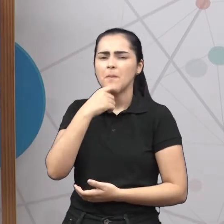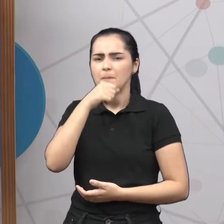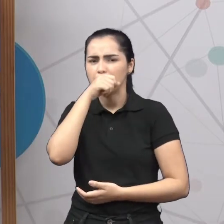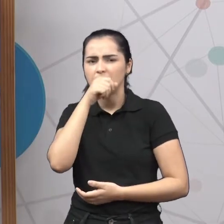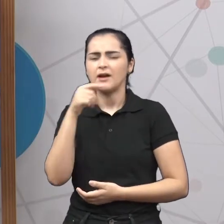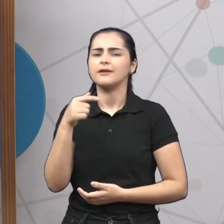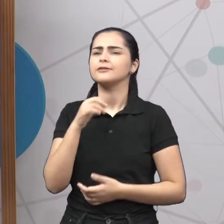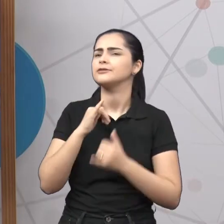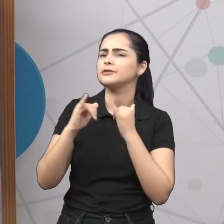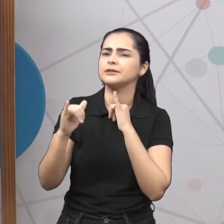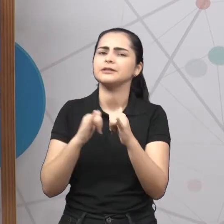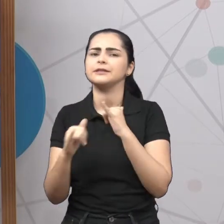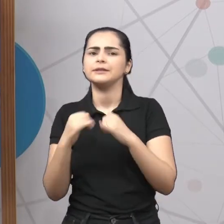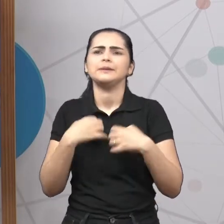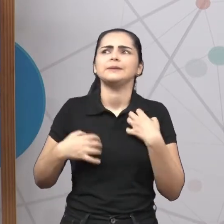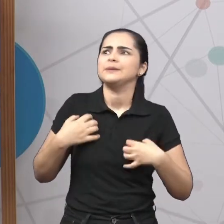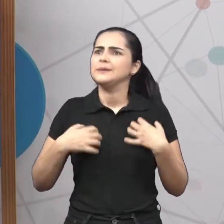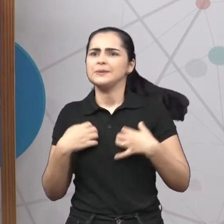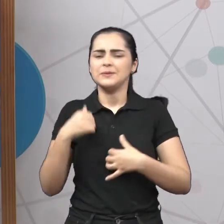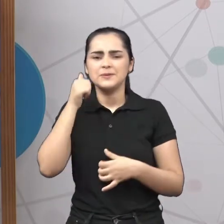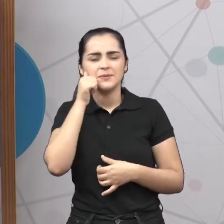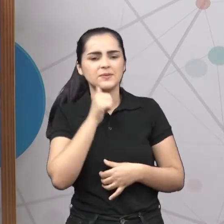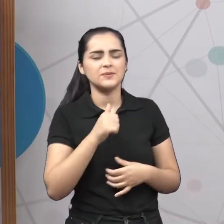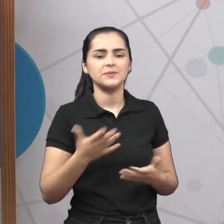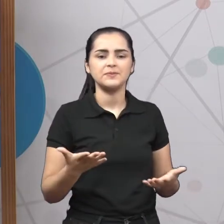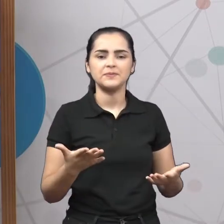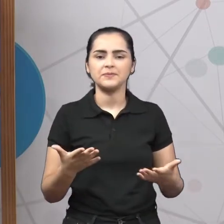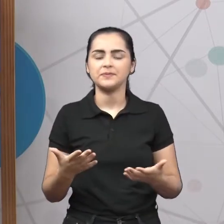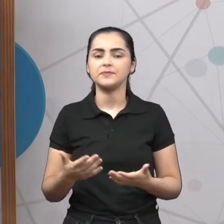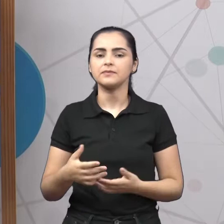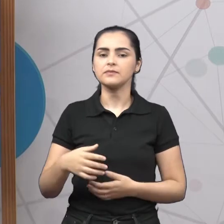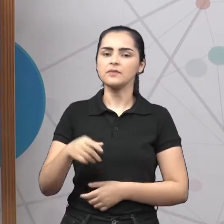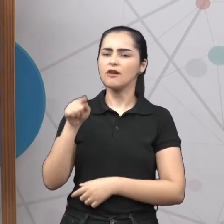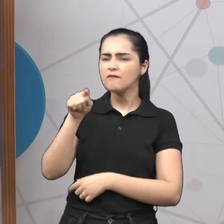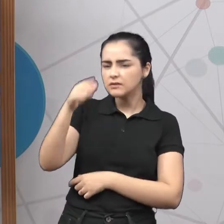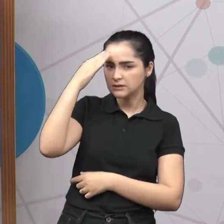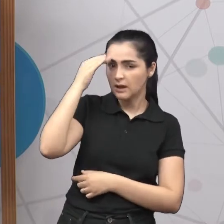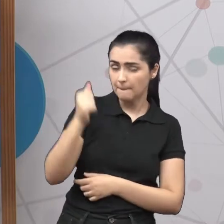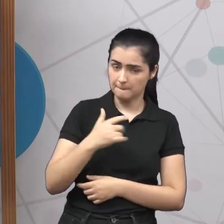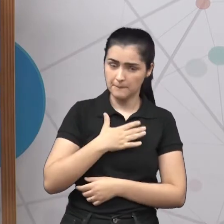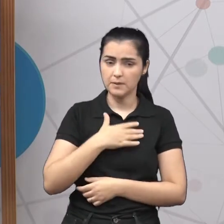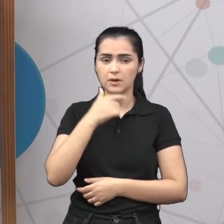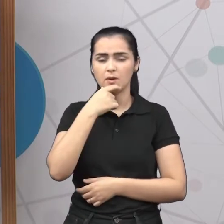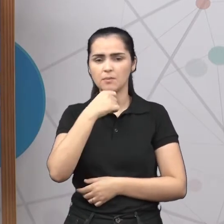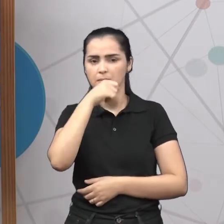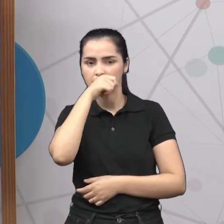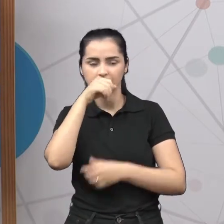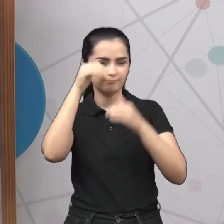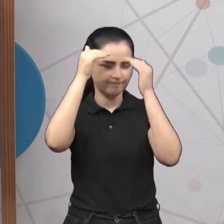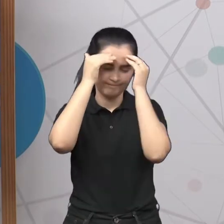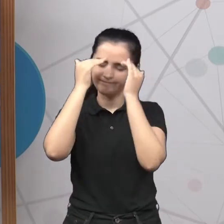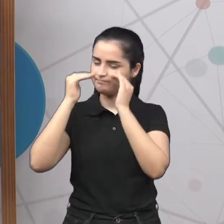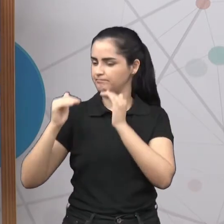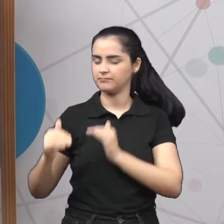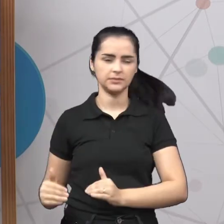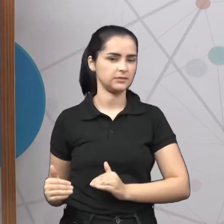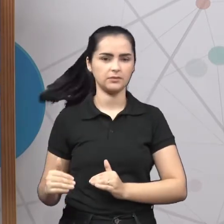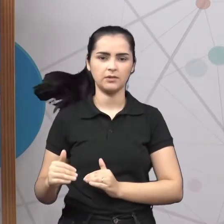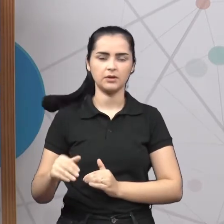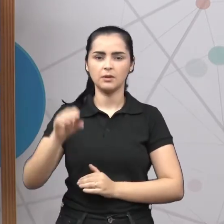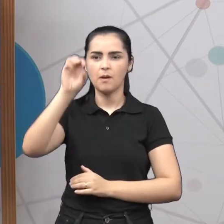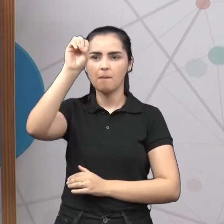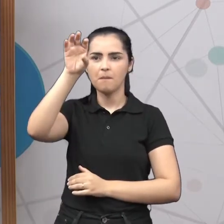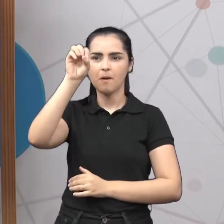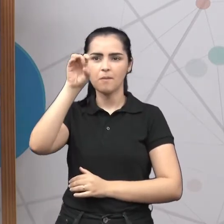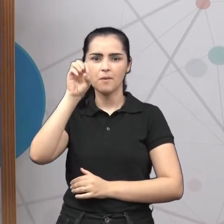fica todo ali eufórico, eu digo, conta. Ele fala, o senhor sabia que o meu pai não respeitou o